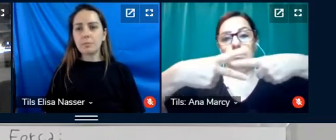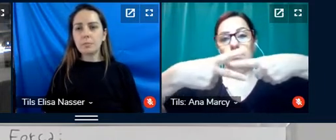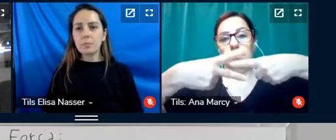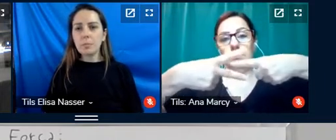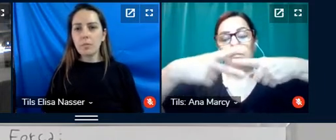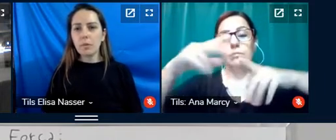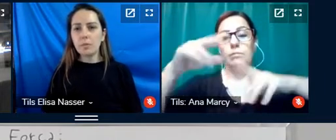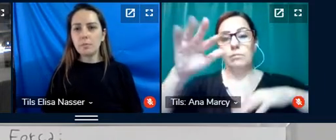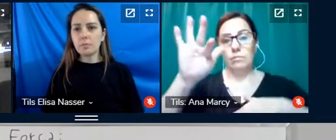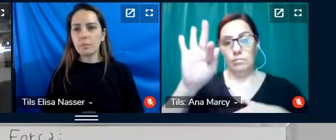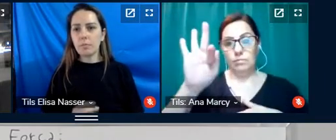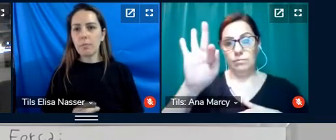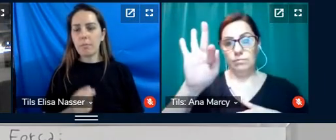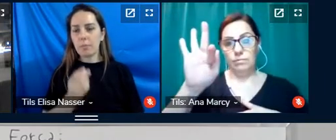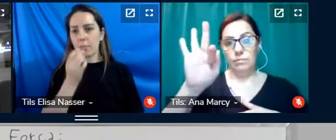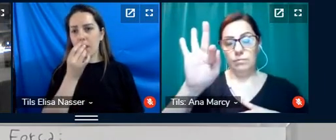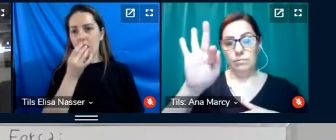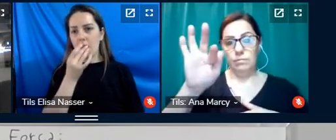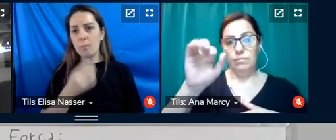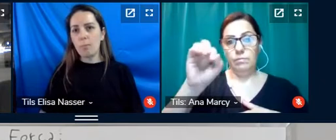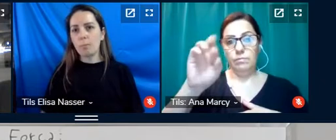Então, você precisa